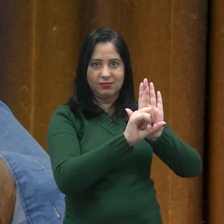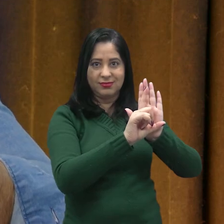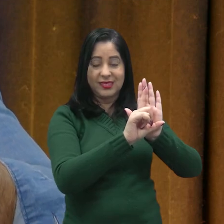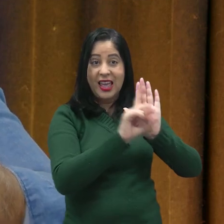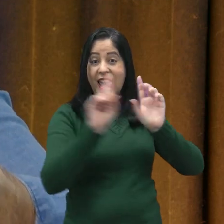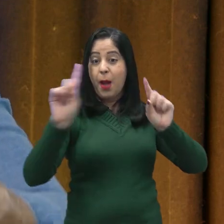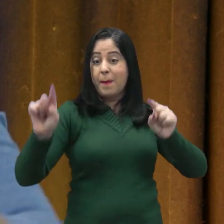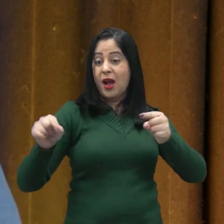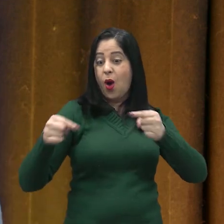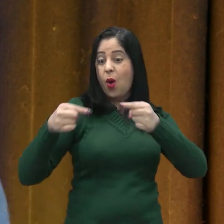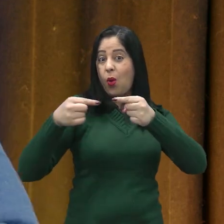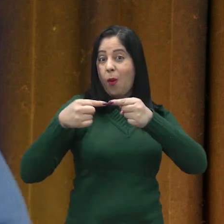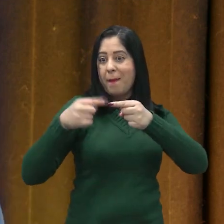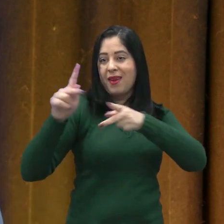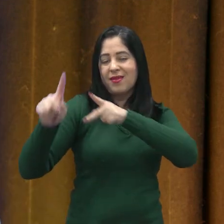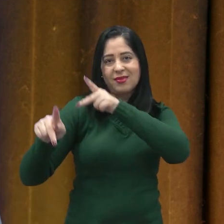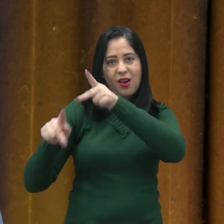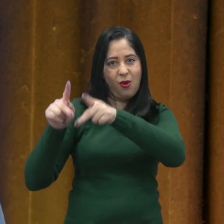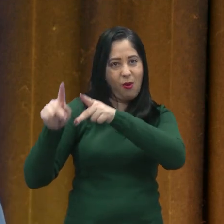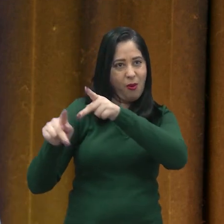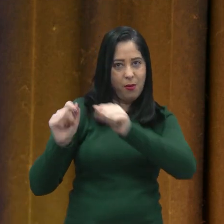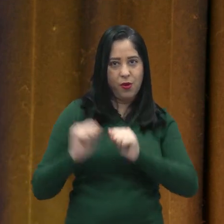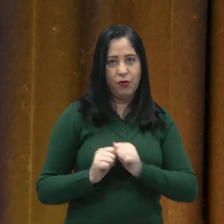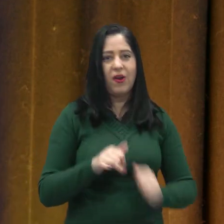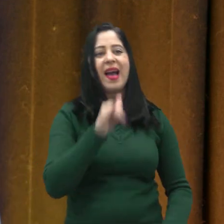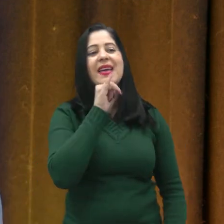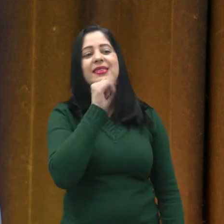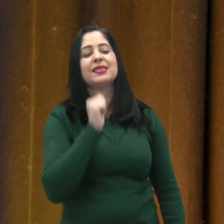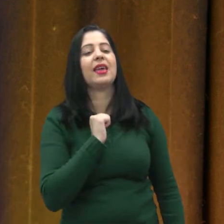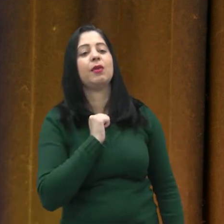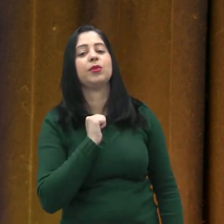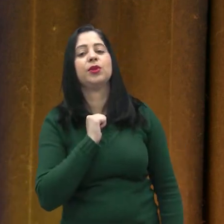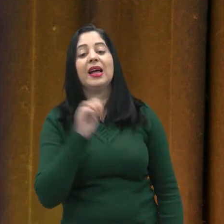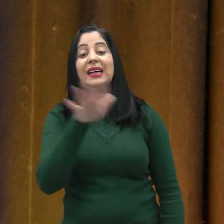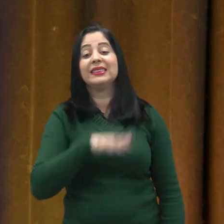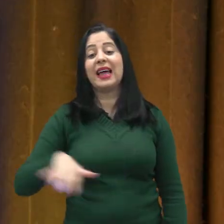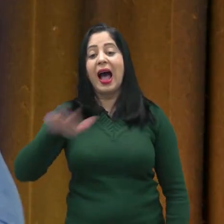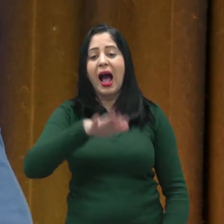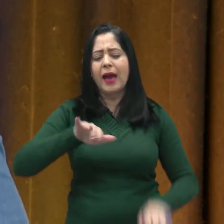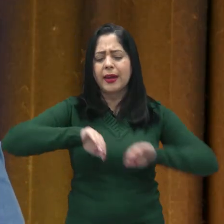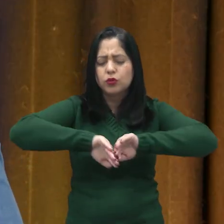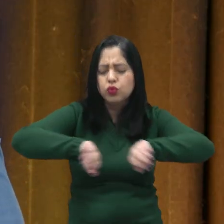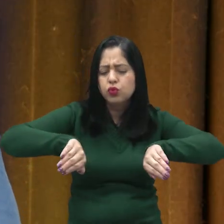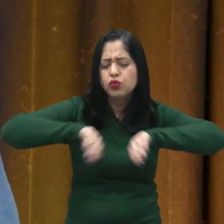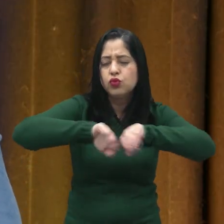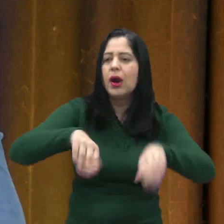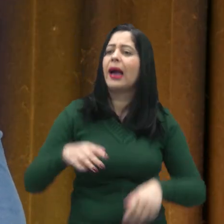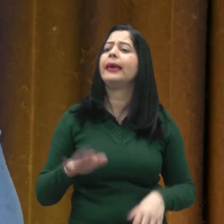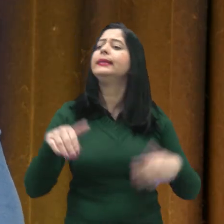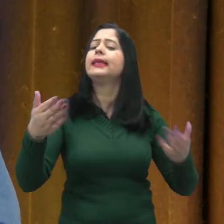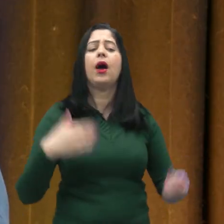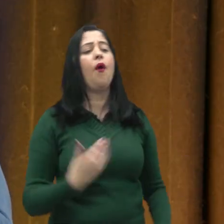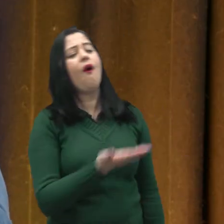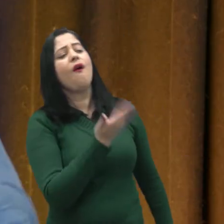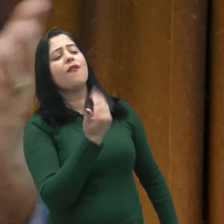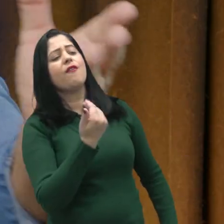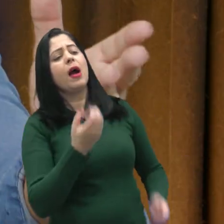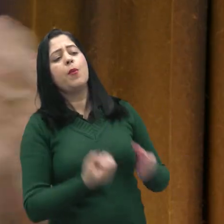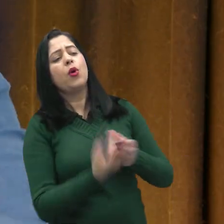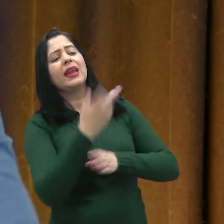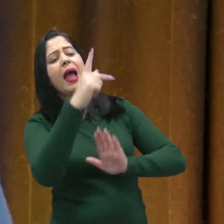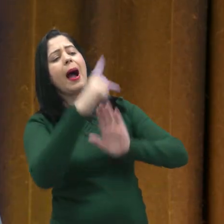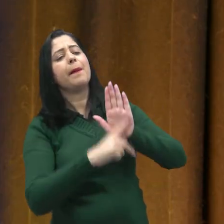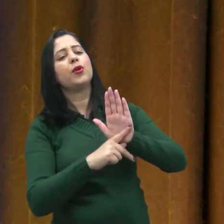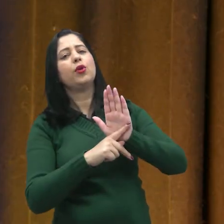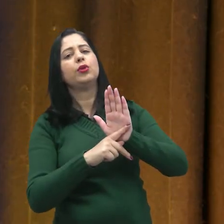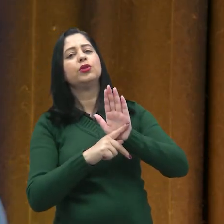acordo com a pontualidade que a pessoa deu para a gente. Então eu sou da área da natação. Pô, mas Marcão, vamos criar a cobertura